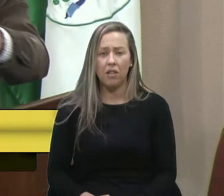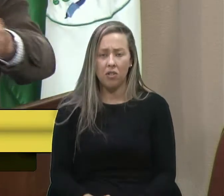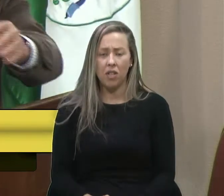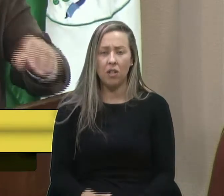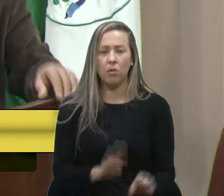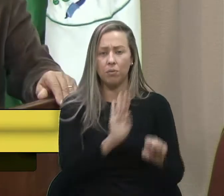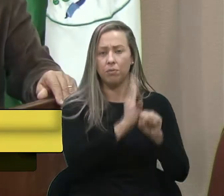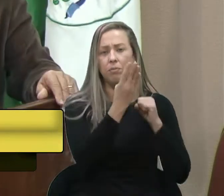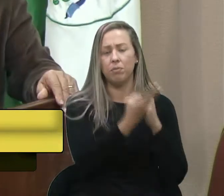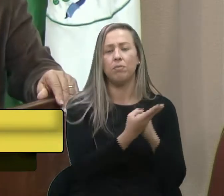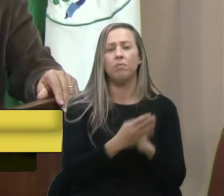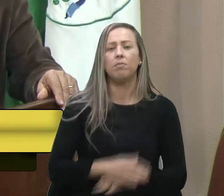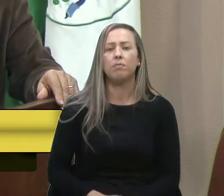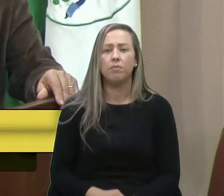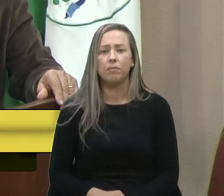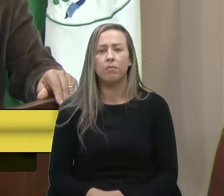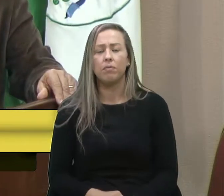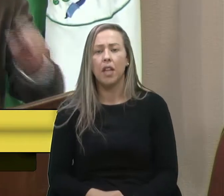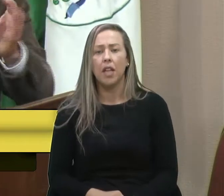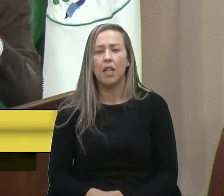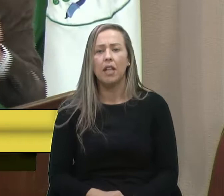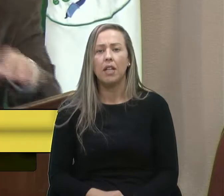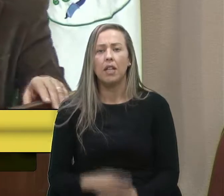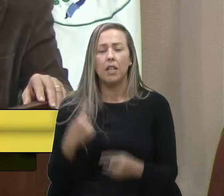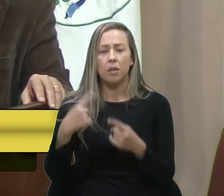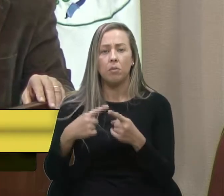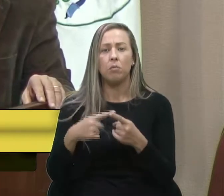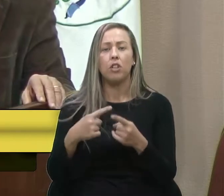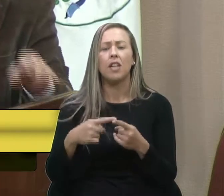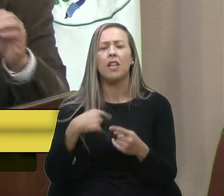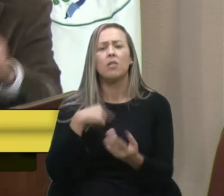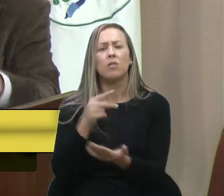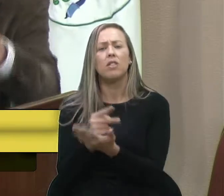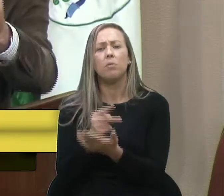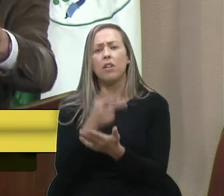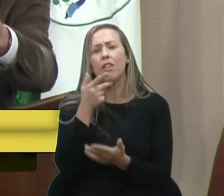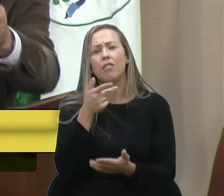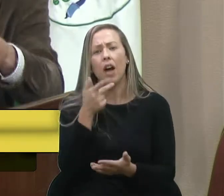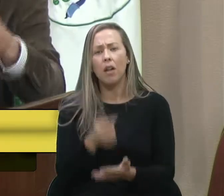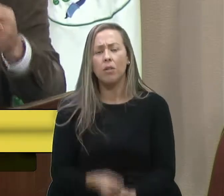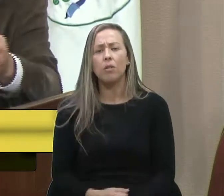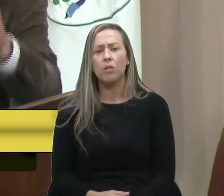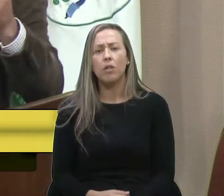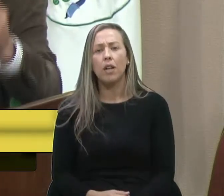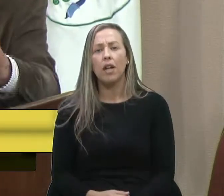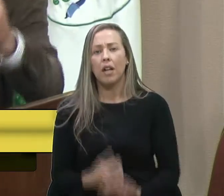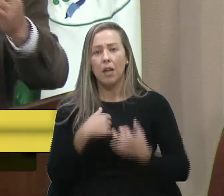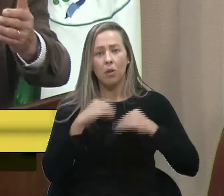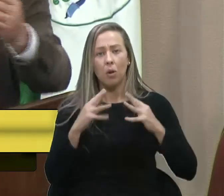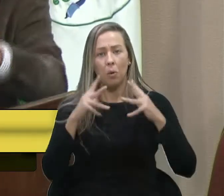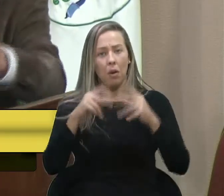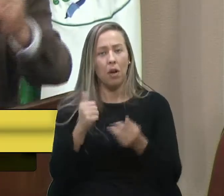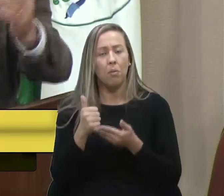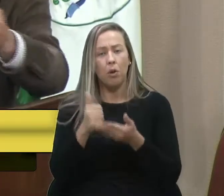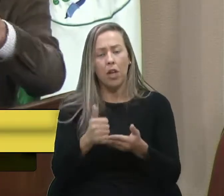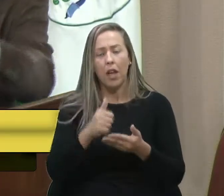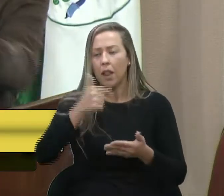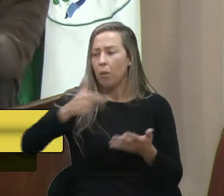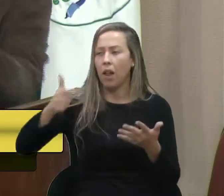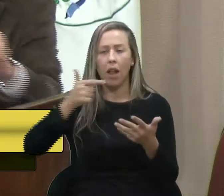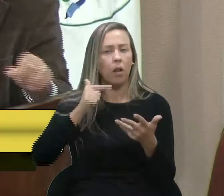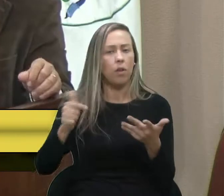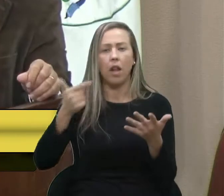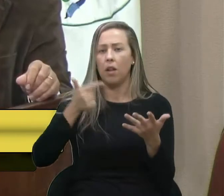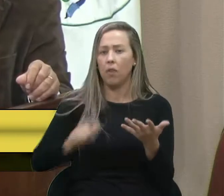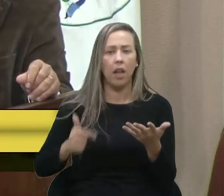Zanardi colocou todas essas demandas. Eu sempre digo, não dá para dizer para o contribuinte em todo momento, não dá, não tem, não dá, não tem. Não. É que nem